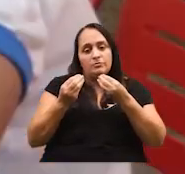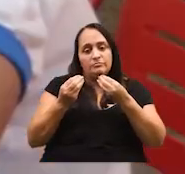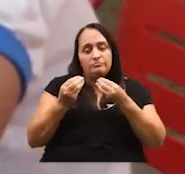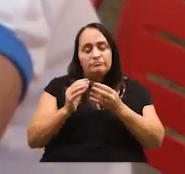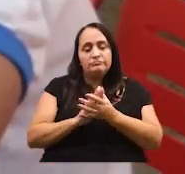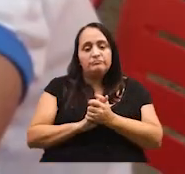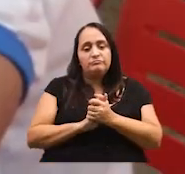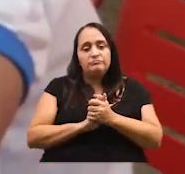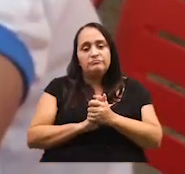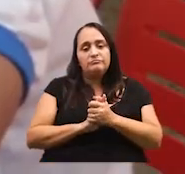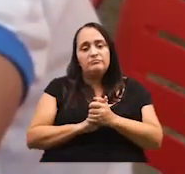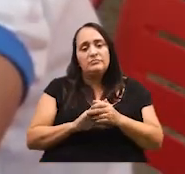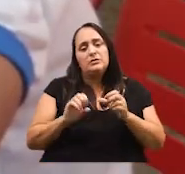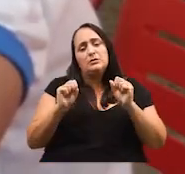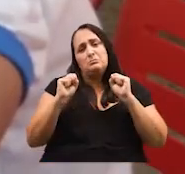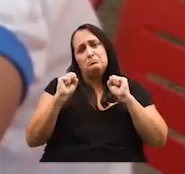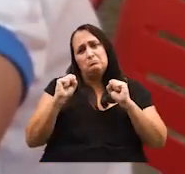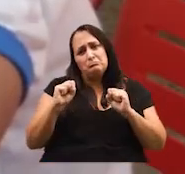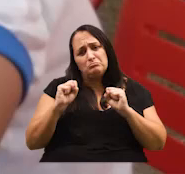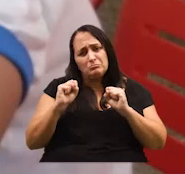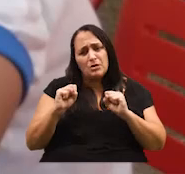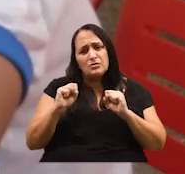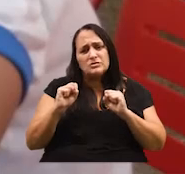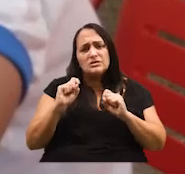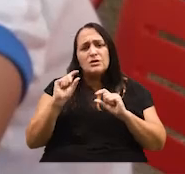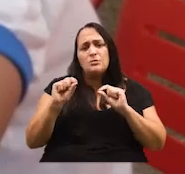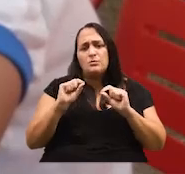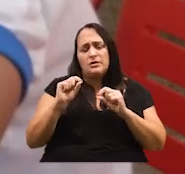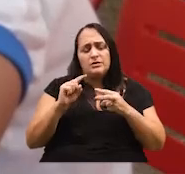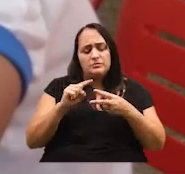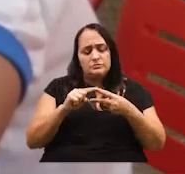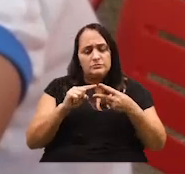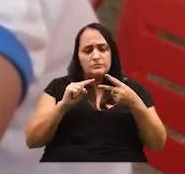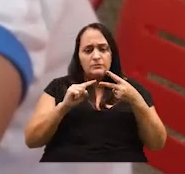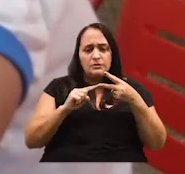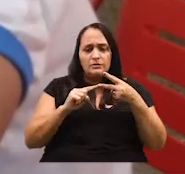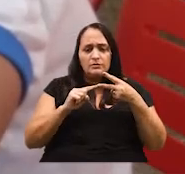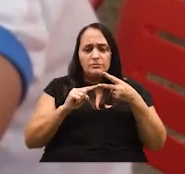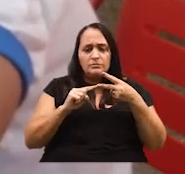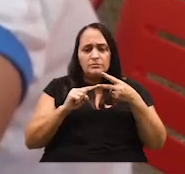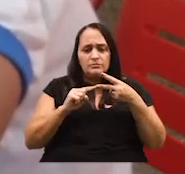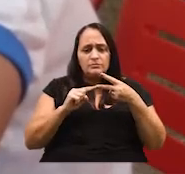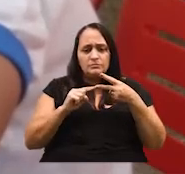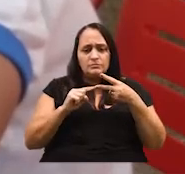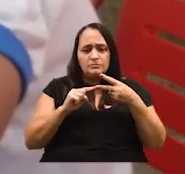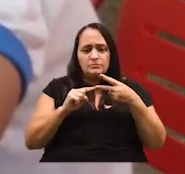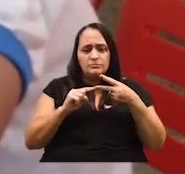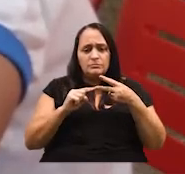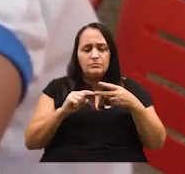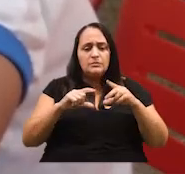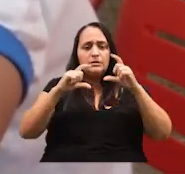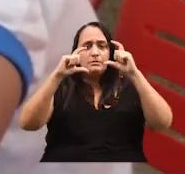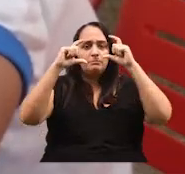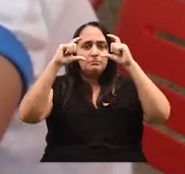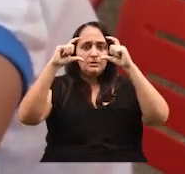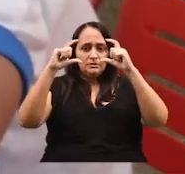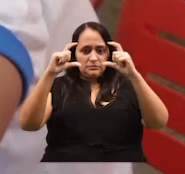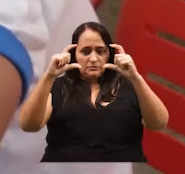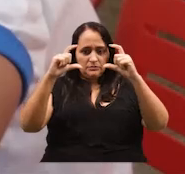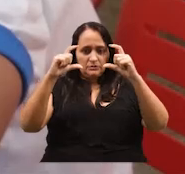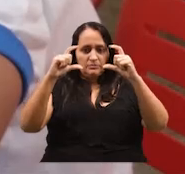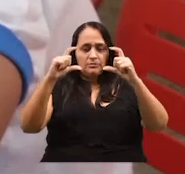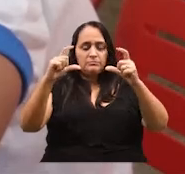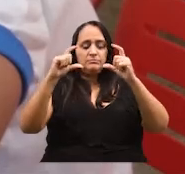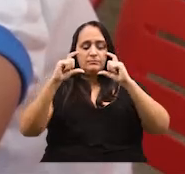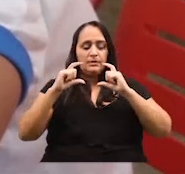isso? E a receita ela pode ser organizada de duas maneiras, né? Separado a parte de cima com